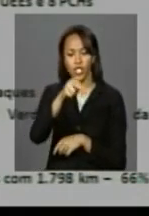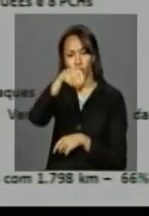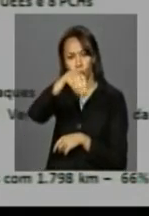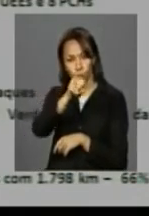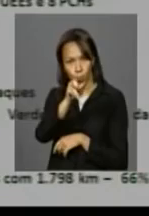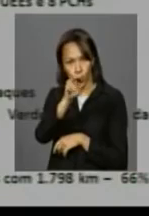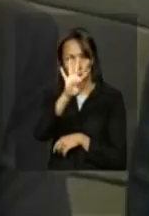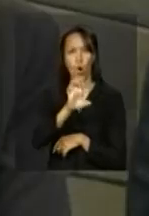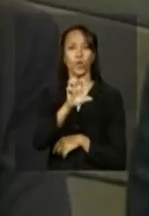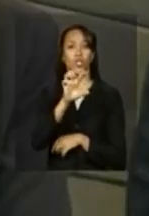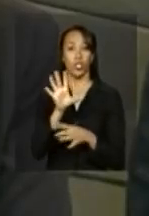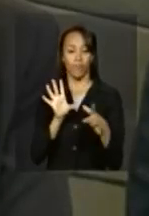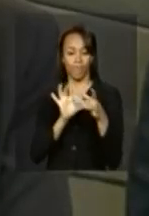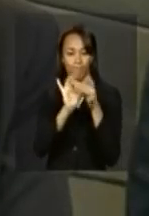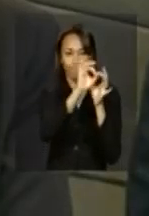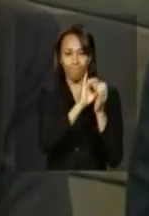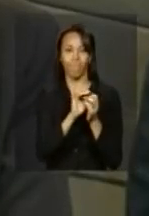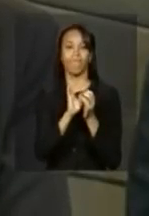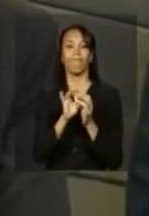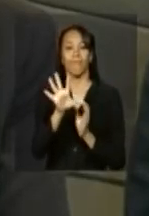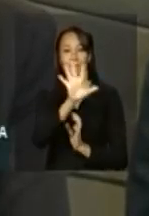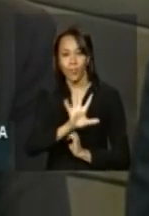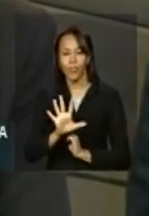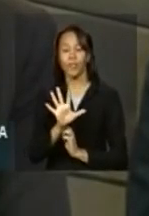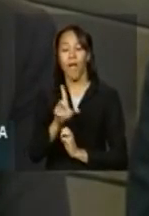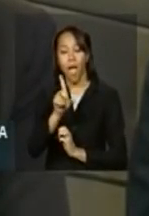sistema integrado nacional.